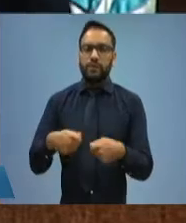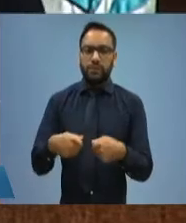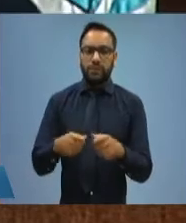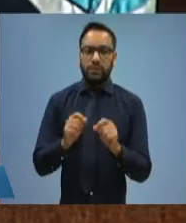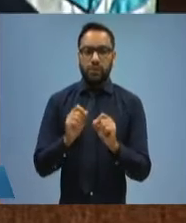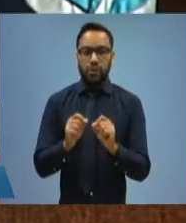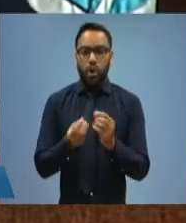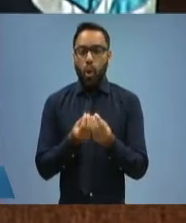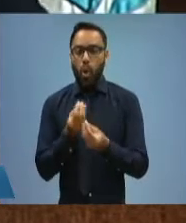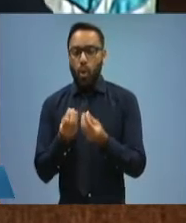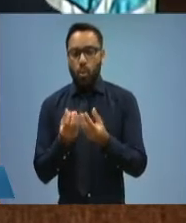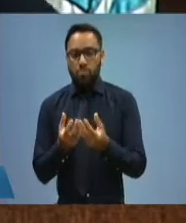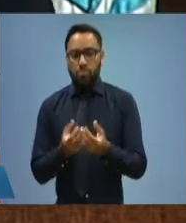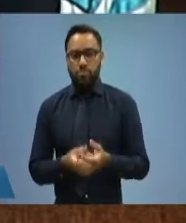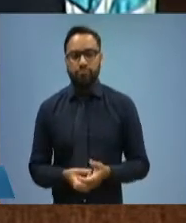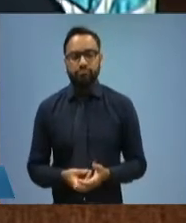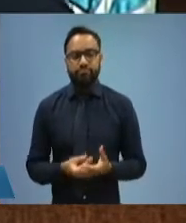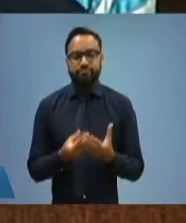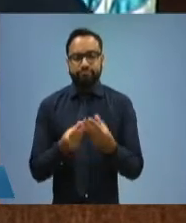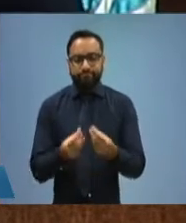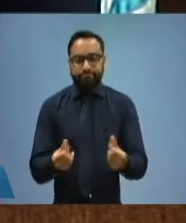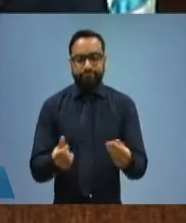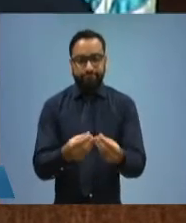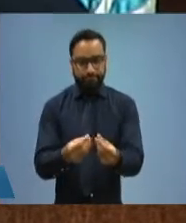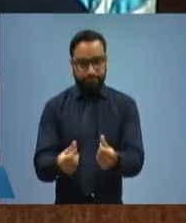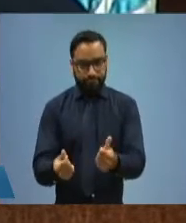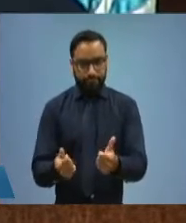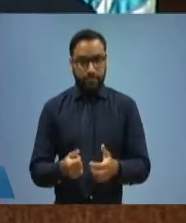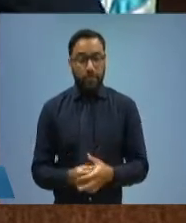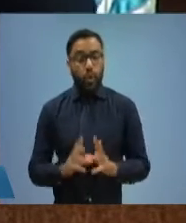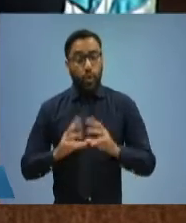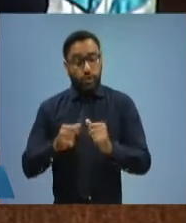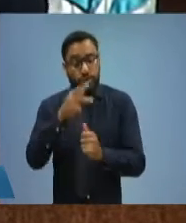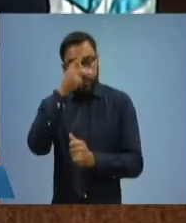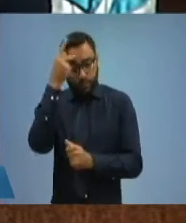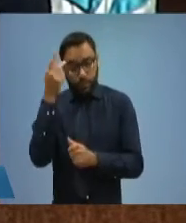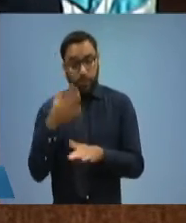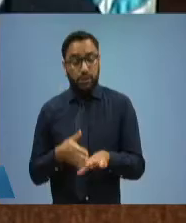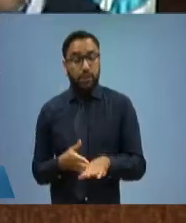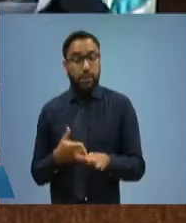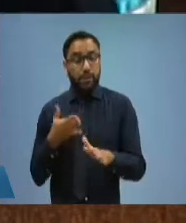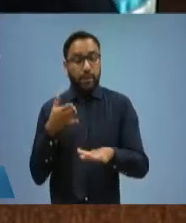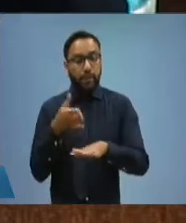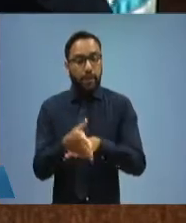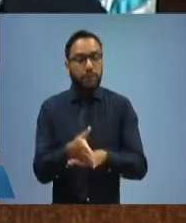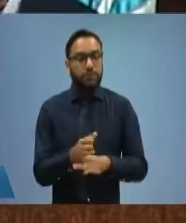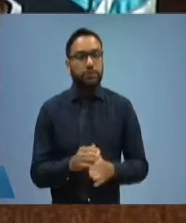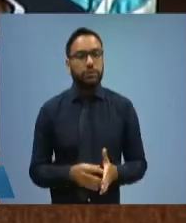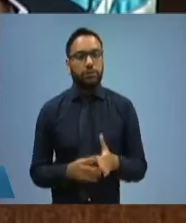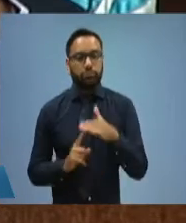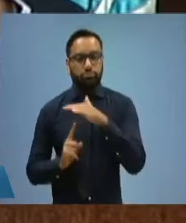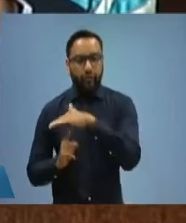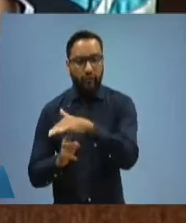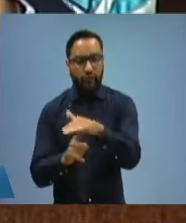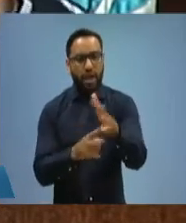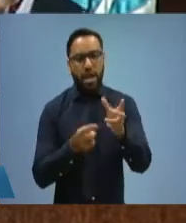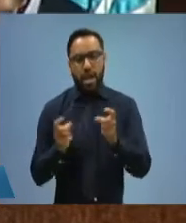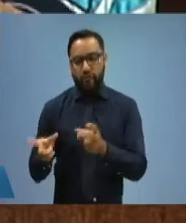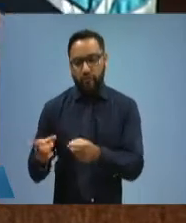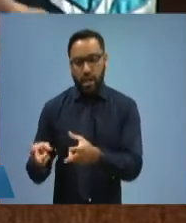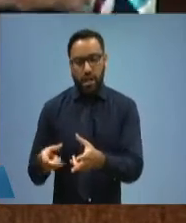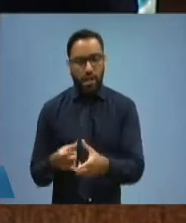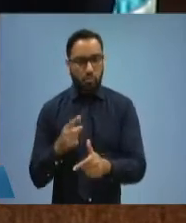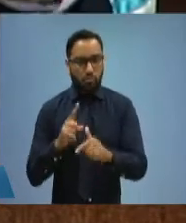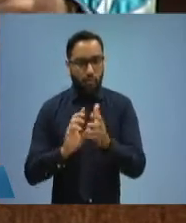forma, desgastam o movimento, todos que participam do Fórum de Economia Solidária, que fazem feira, que fazem seus artesanatos, eles ainda